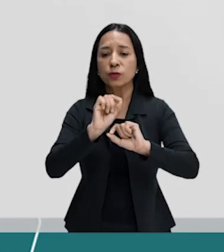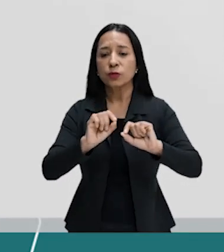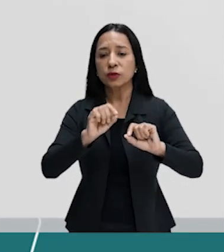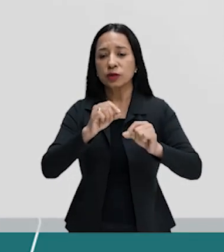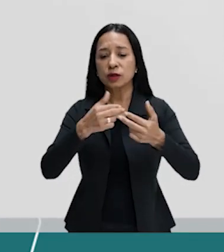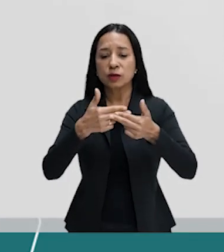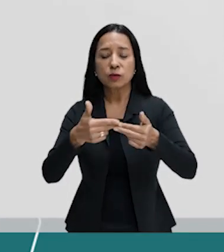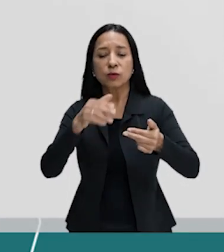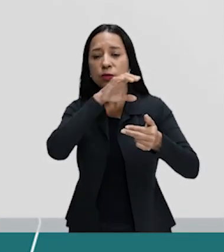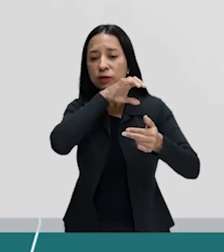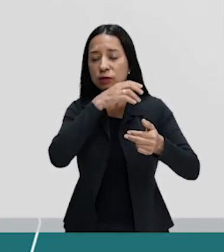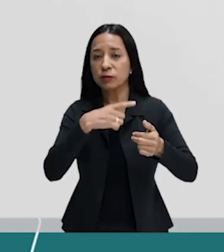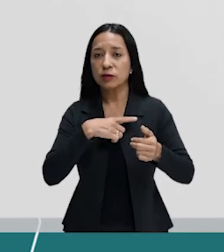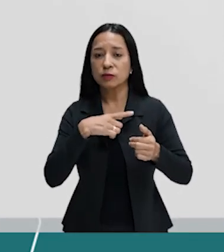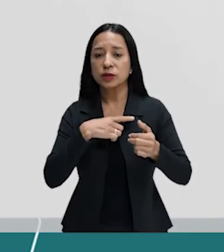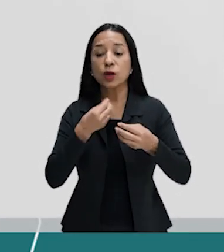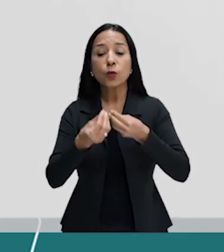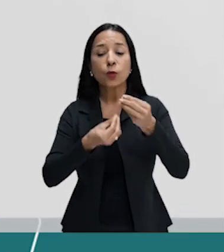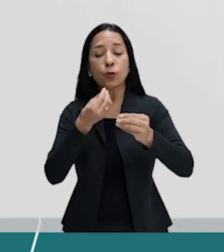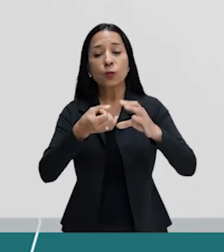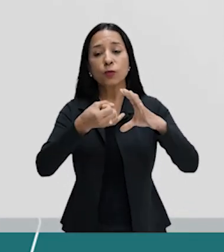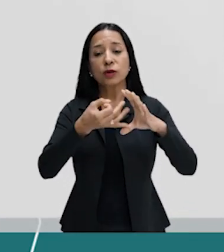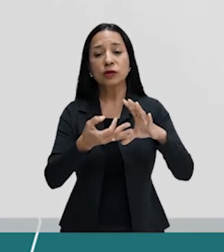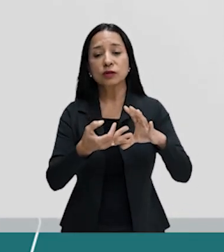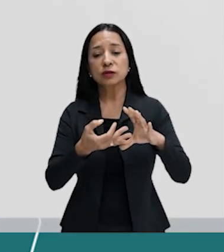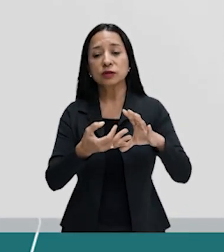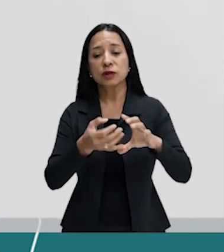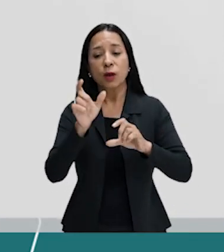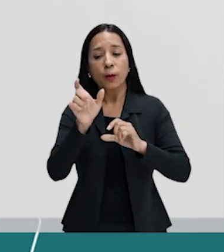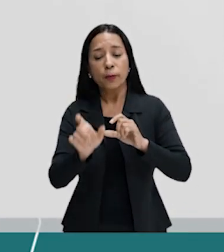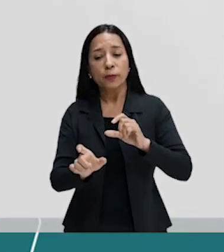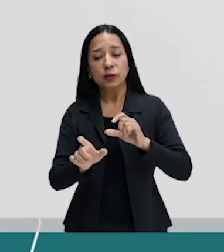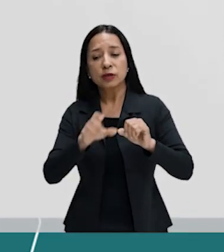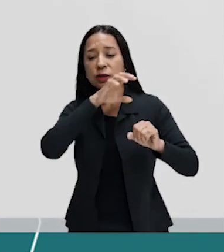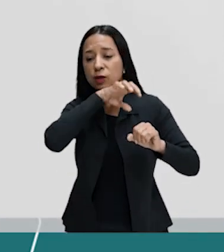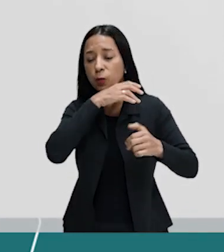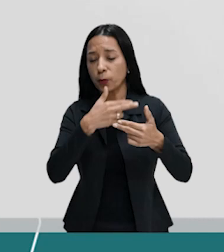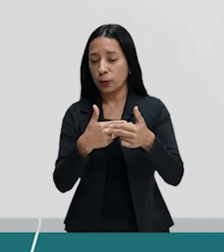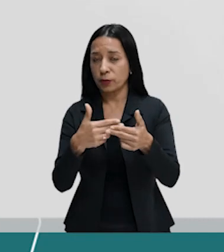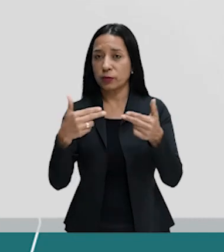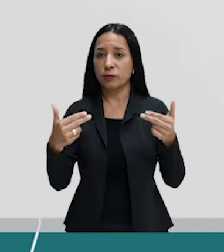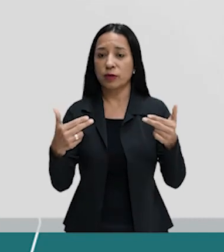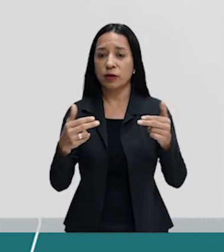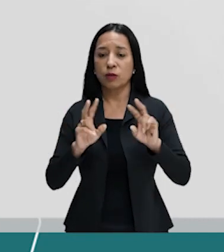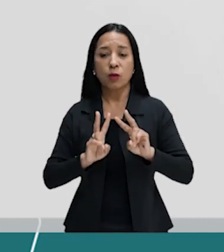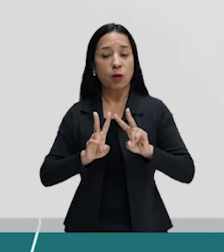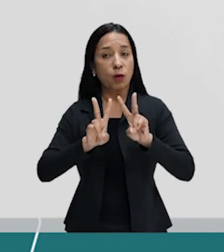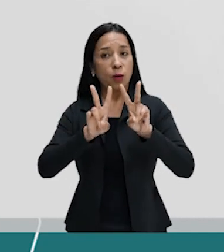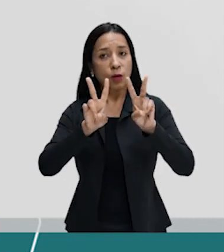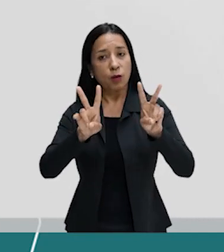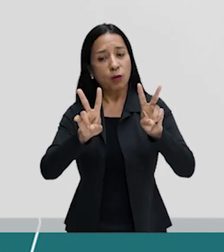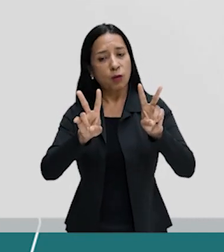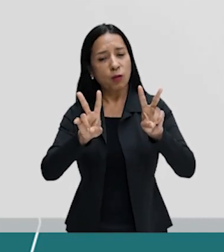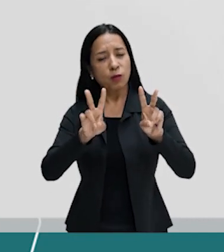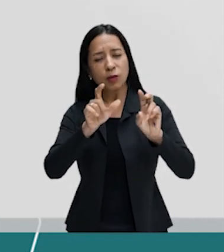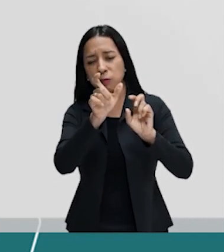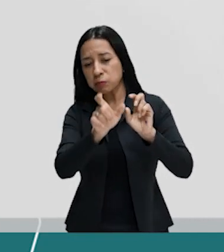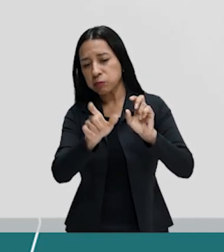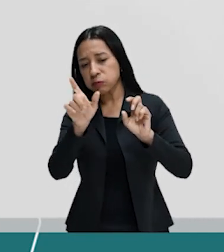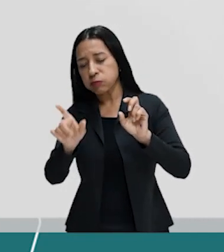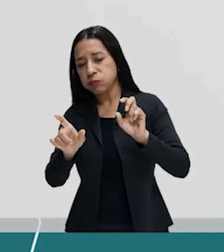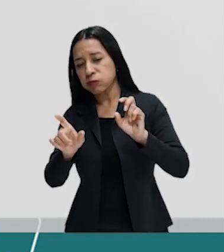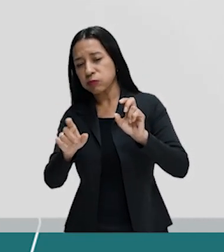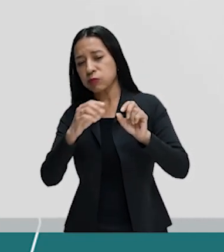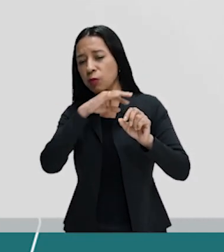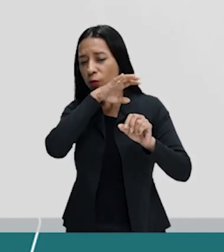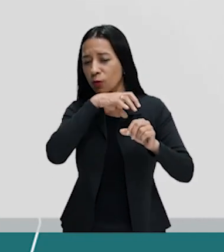que ter como característica para que ele possa ser considerado como animal, né? Você olha para o indivíduo, isso aqui é um animal, é uma planta? O